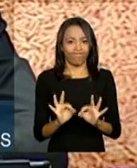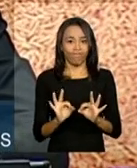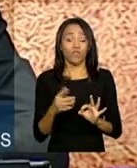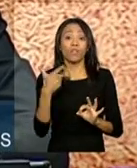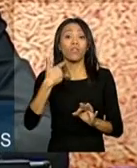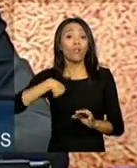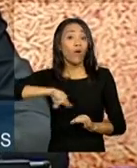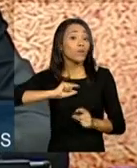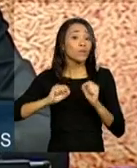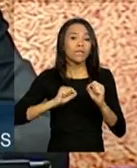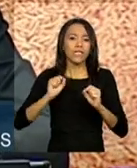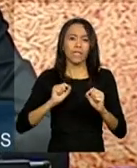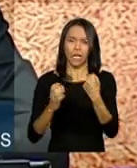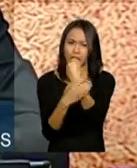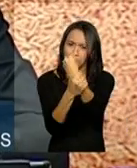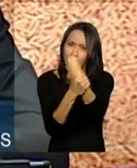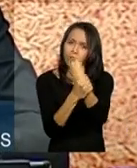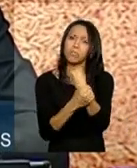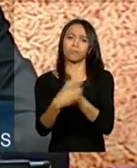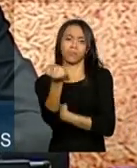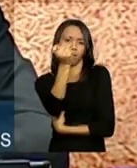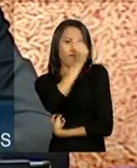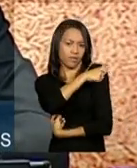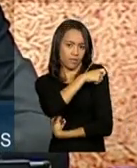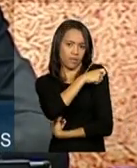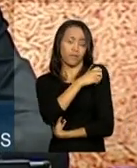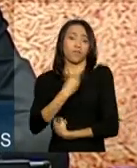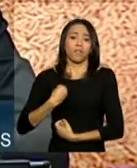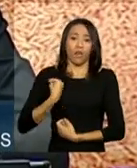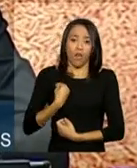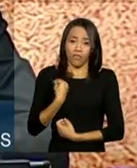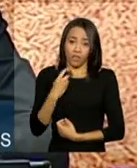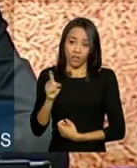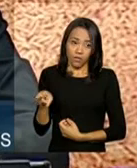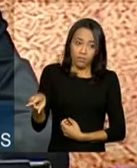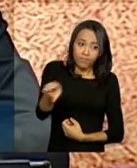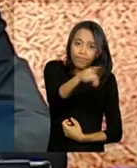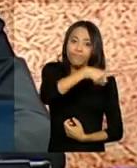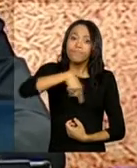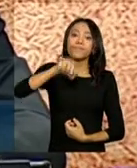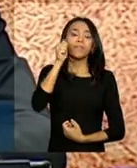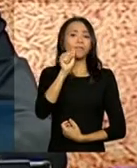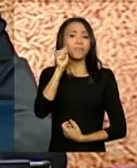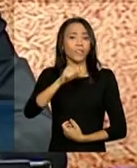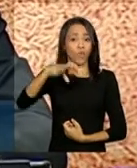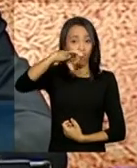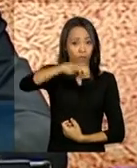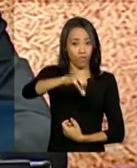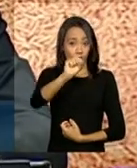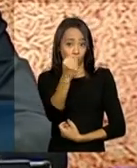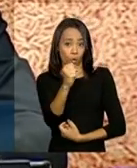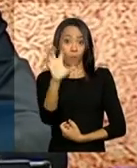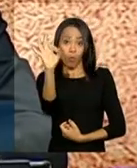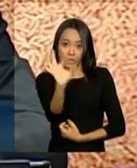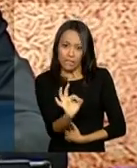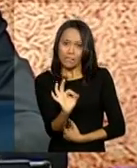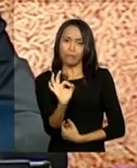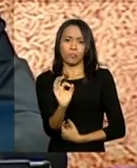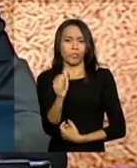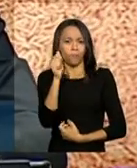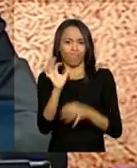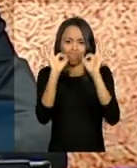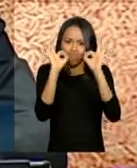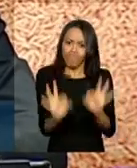aumentamos a eficácia da vacina no mundo real é uma coisa é a vacina ter 98% de eficácia